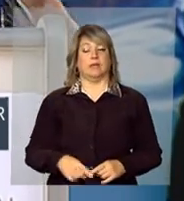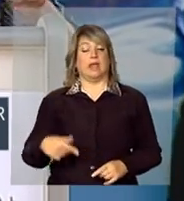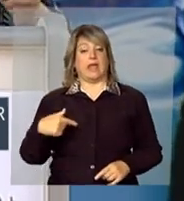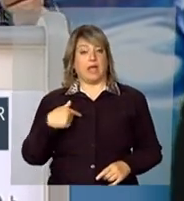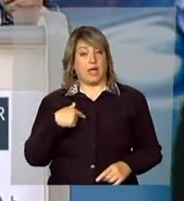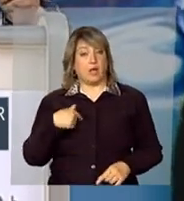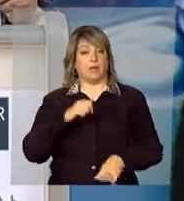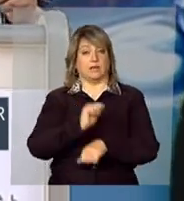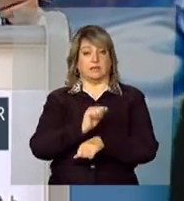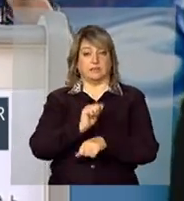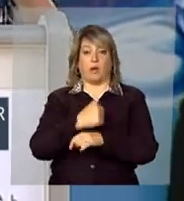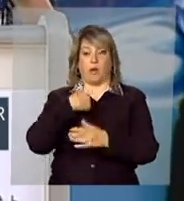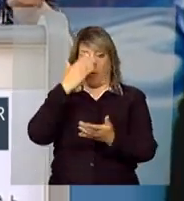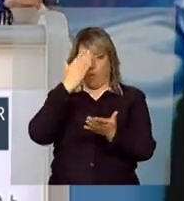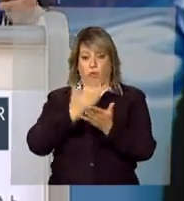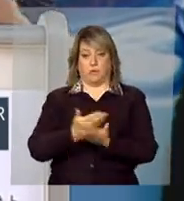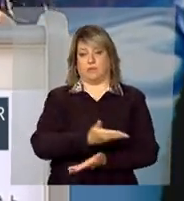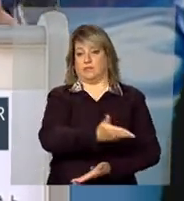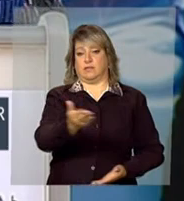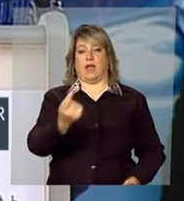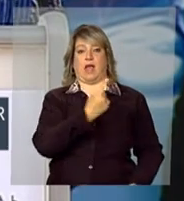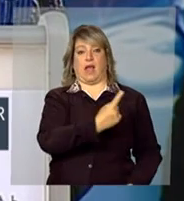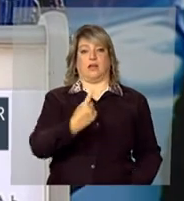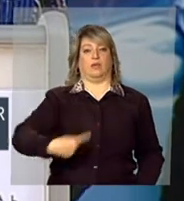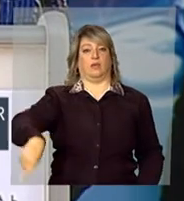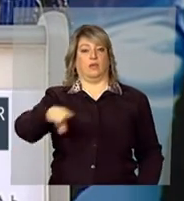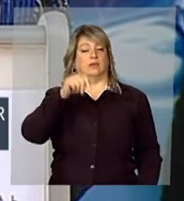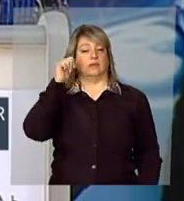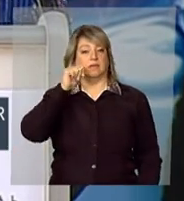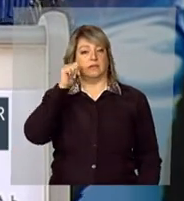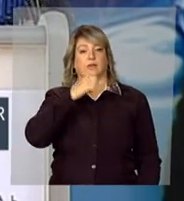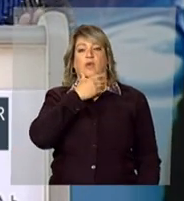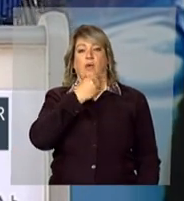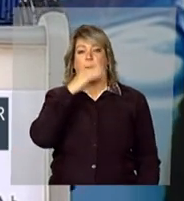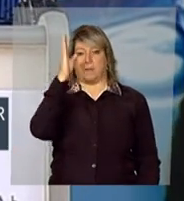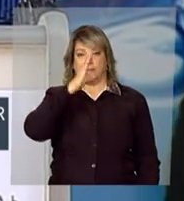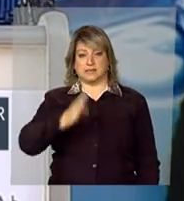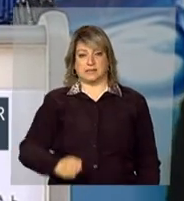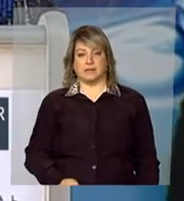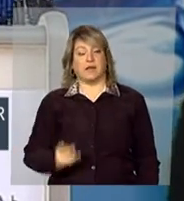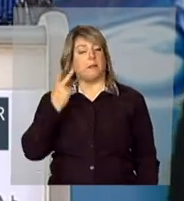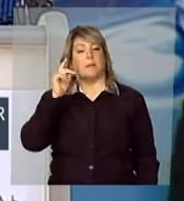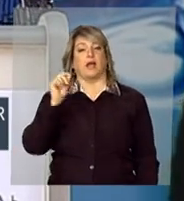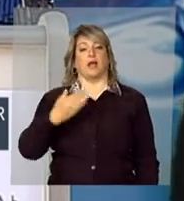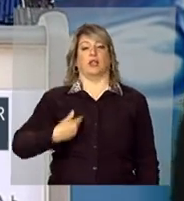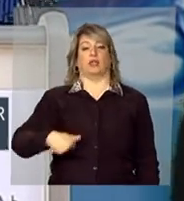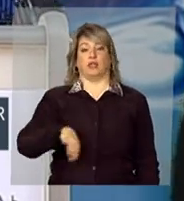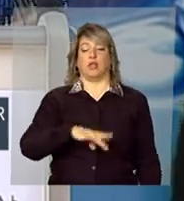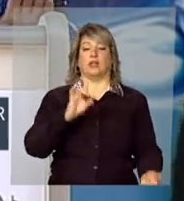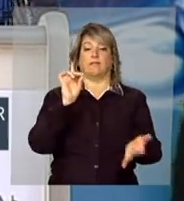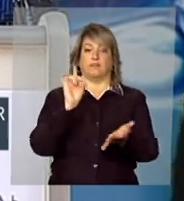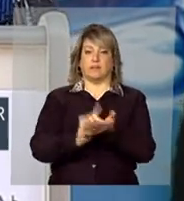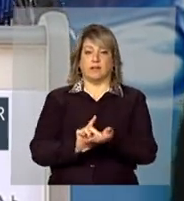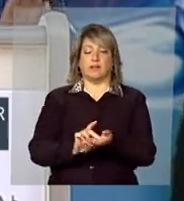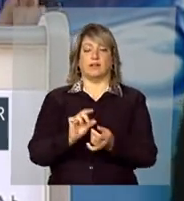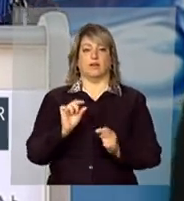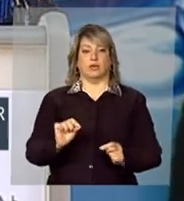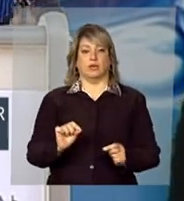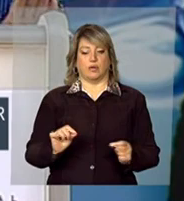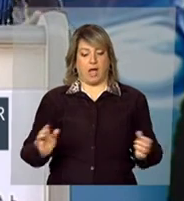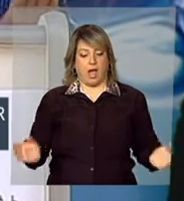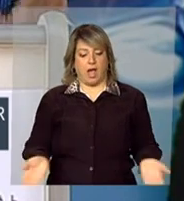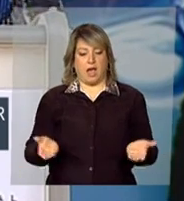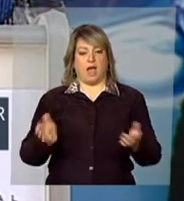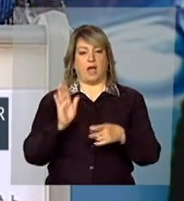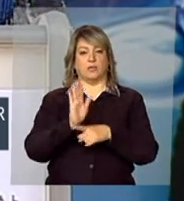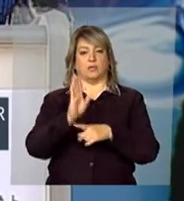com cada um dos brasileiros e das brasileiras para que a gente, de fato, toque o Brasil